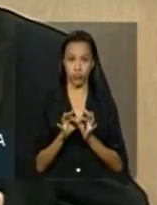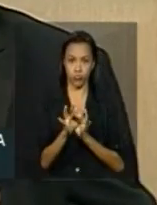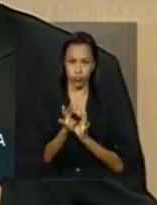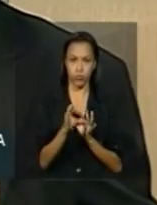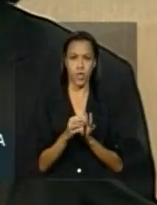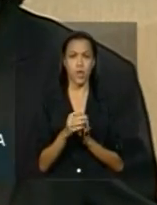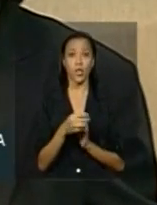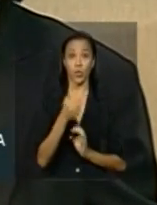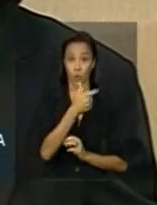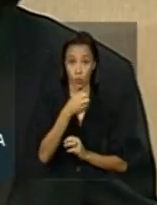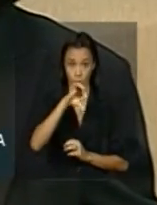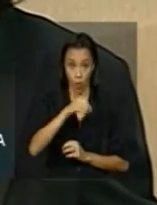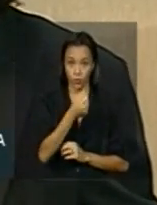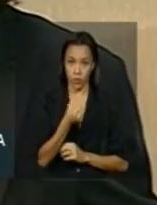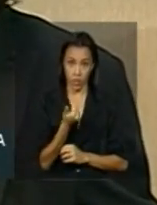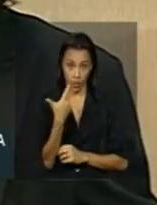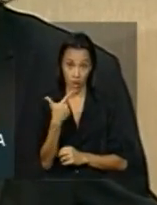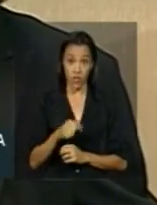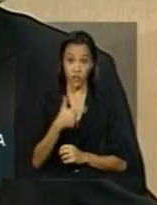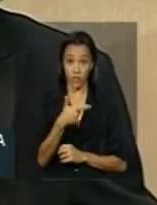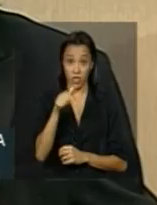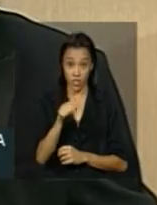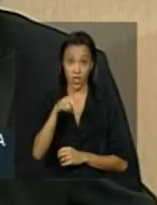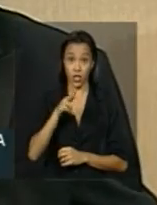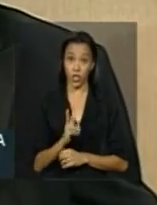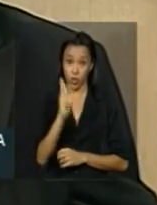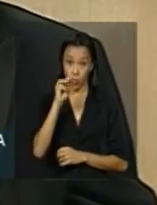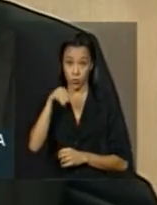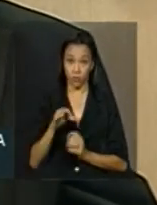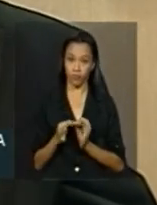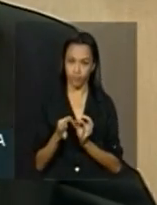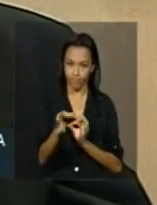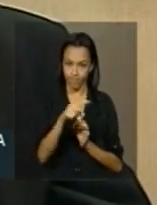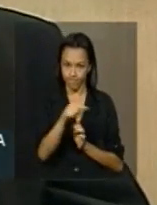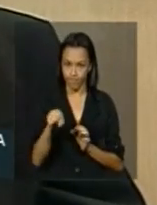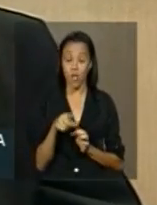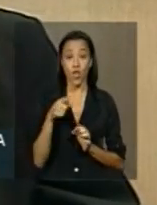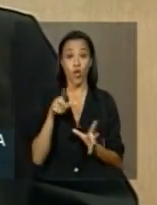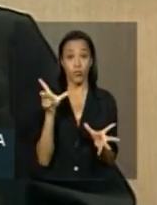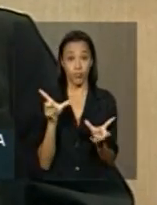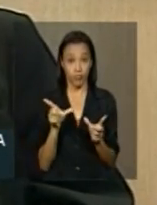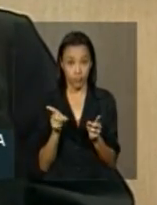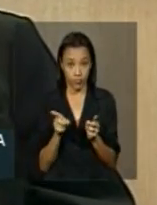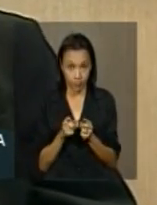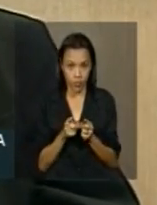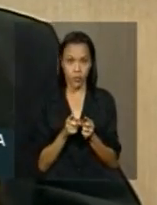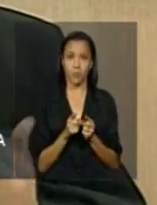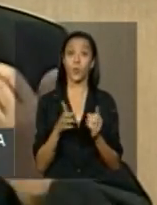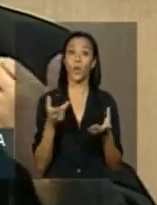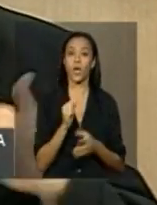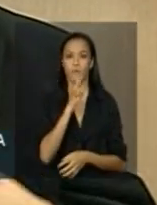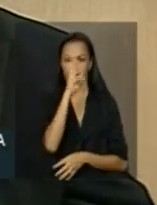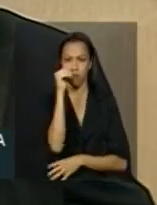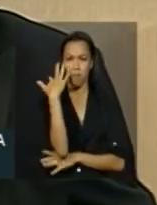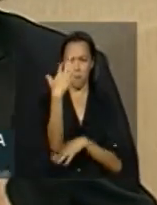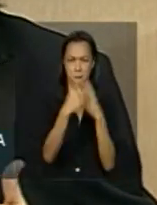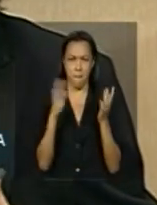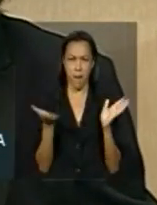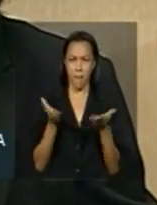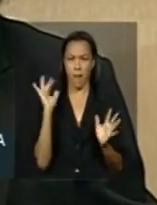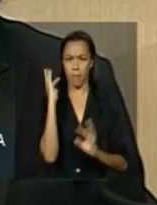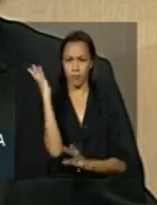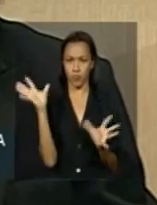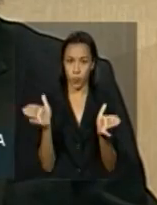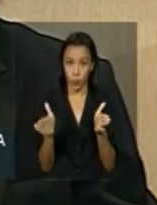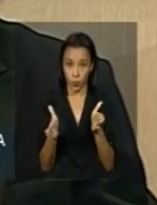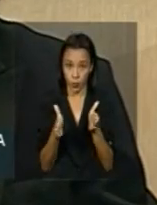qu o de 2009 2010 foi de 7.000 km qu então nós estamos reduzindo a taxa de desmatamento cumprindo o